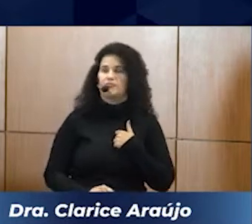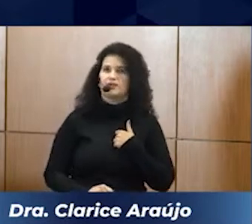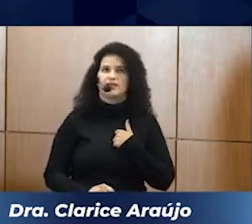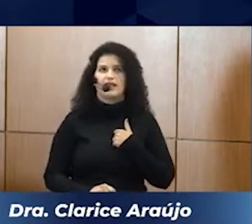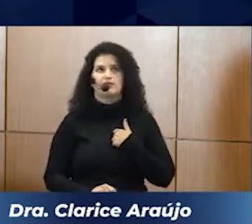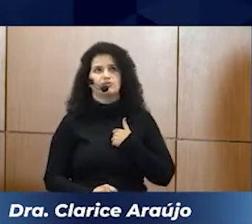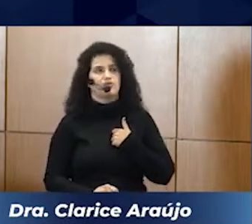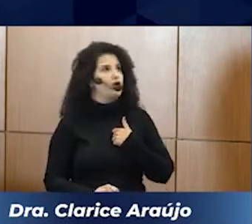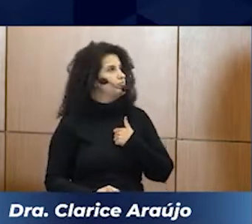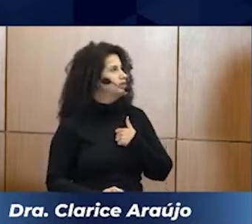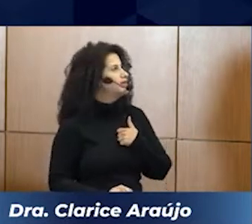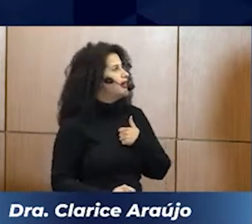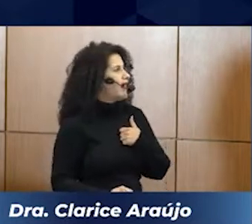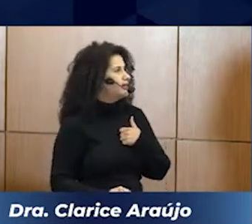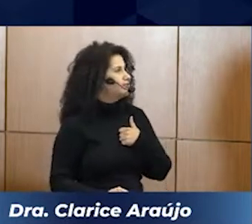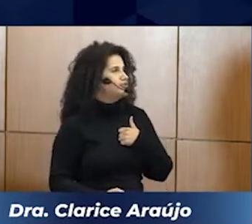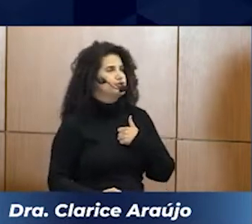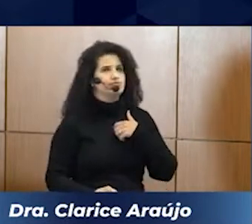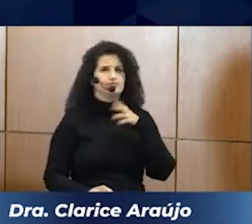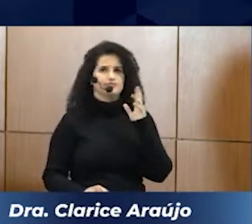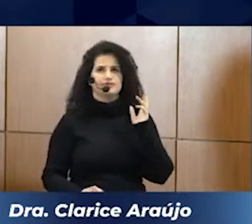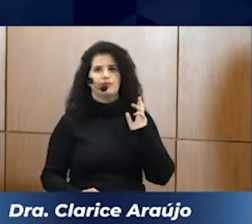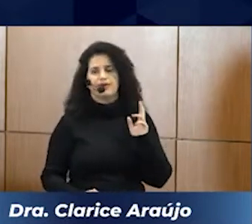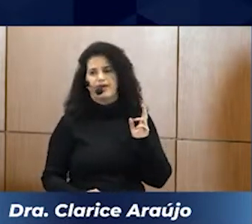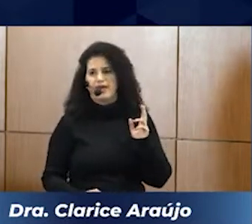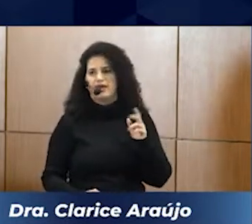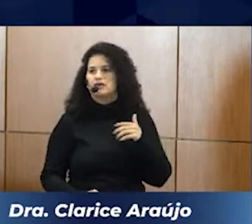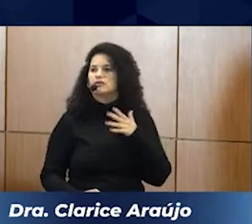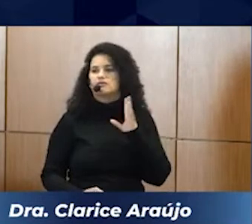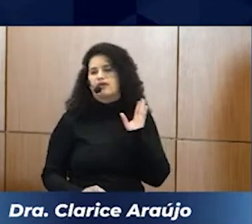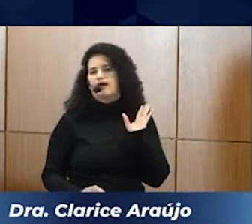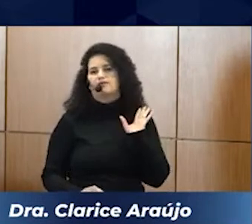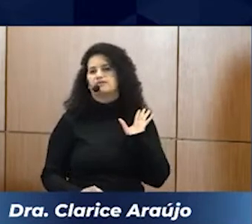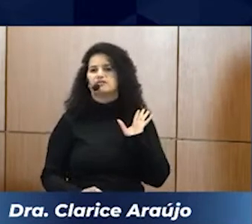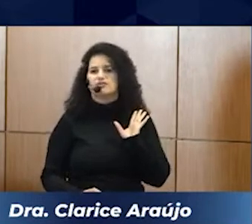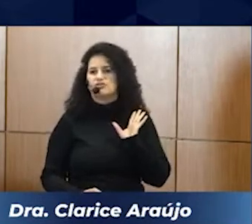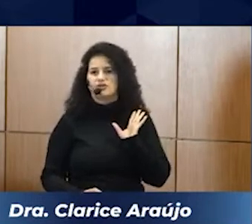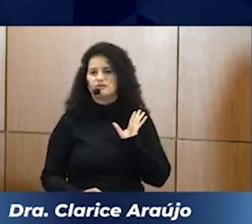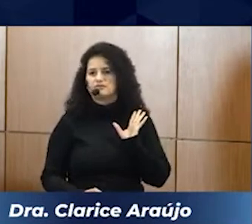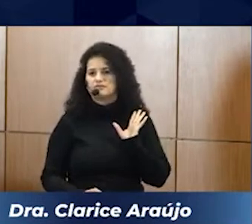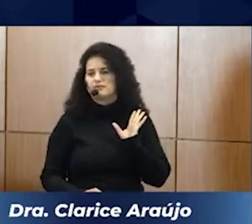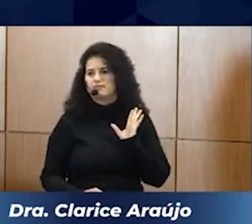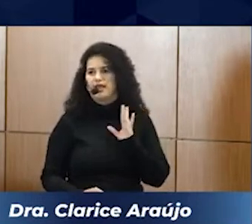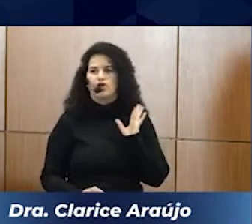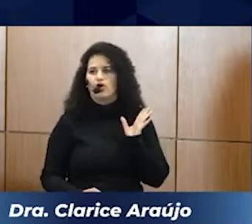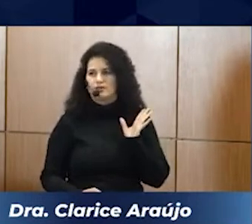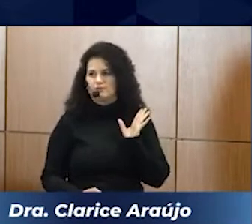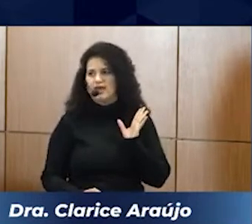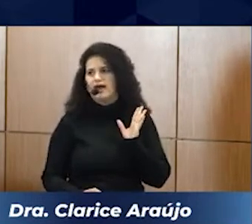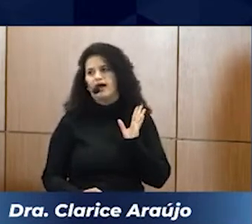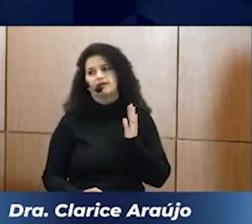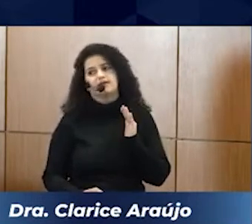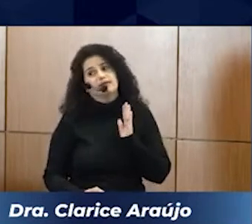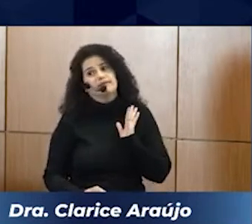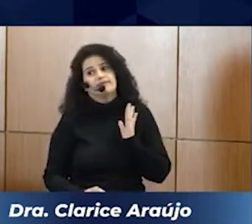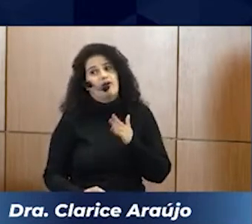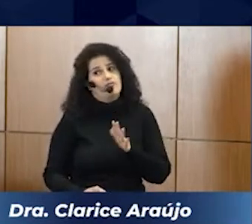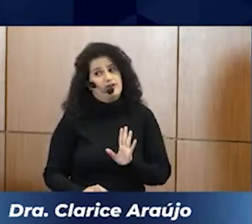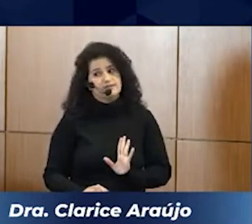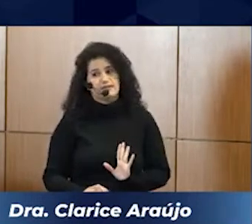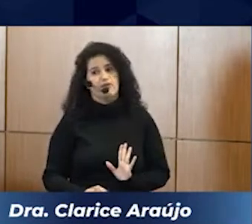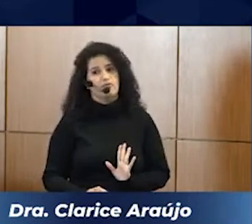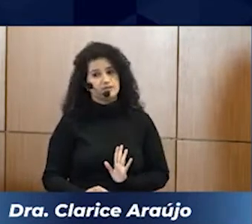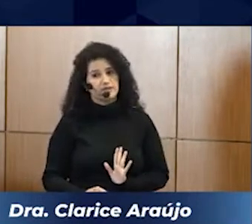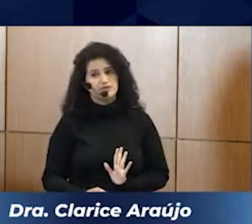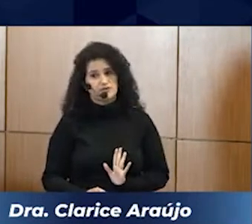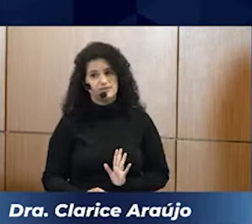não é, ah, é porque está lá no top artigo do não sei o quê, da revista X, melhor da minha área, que